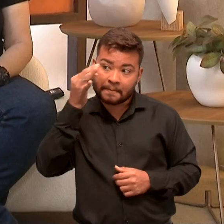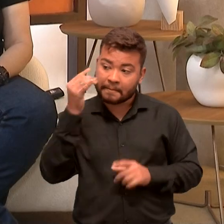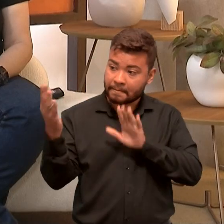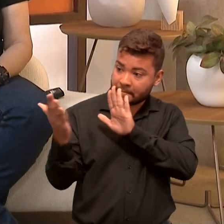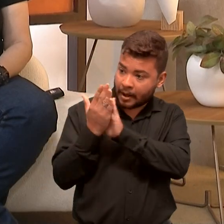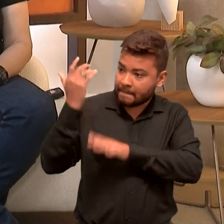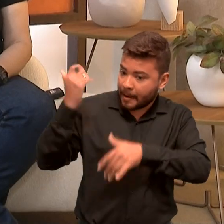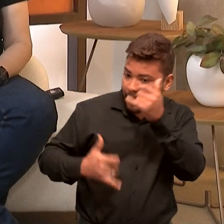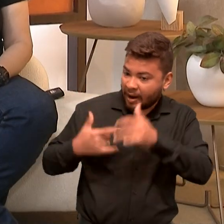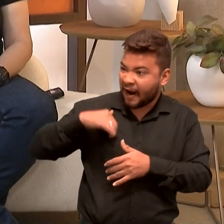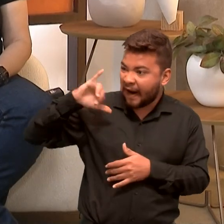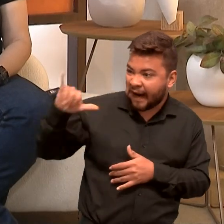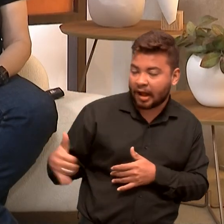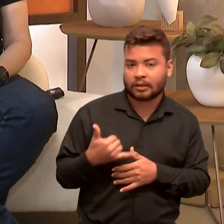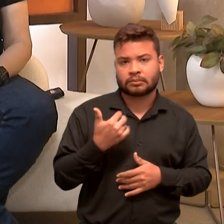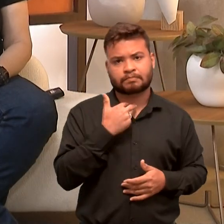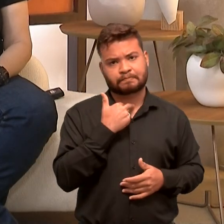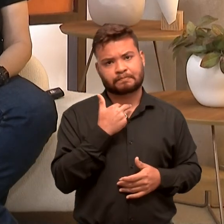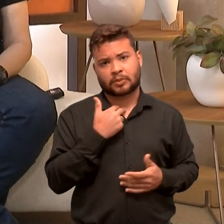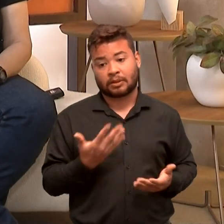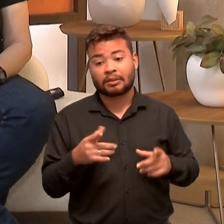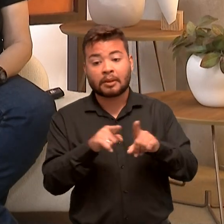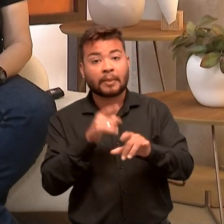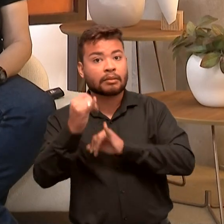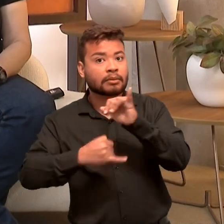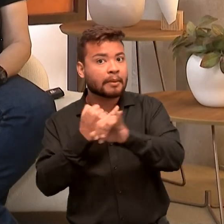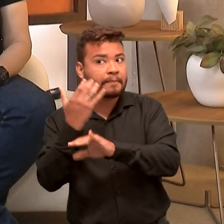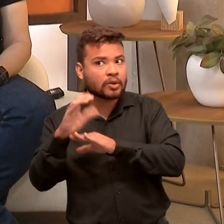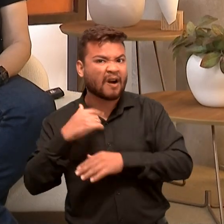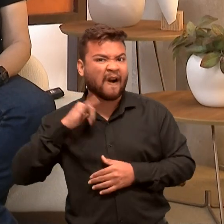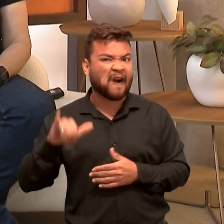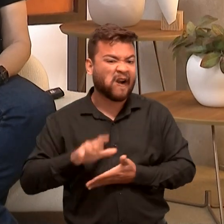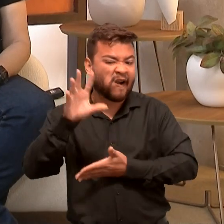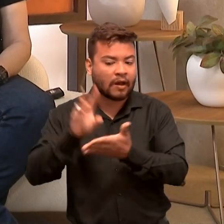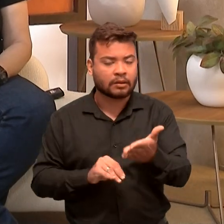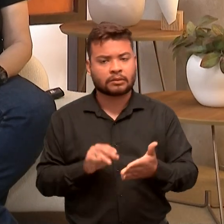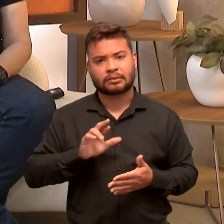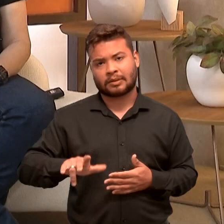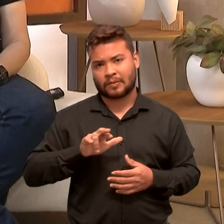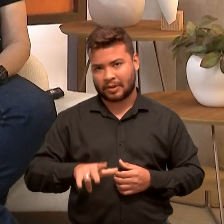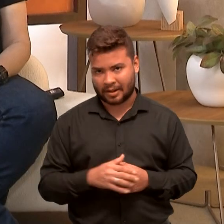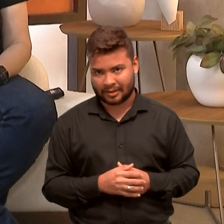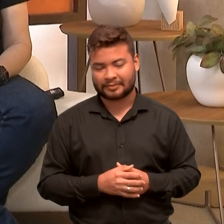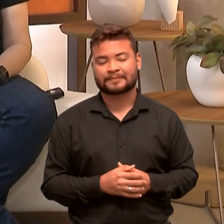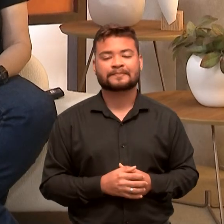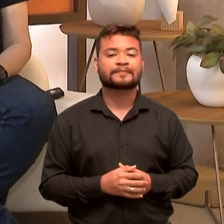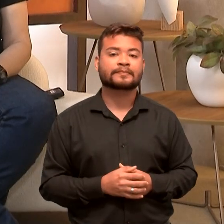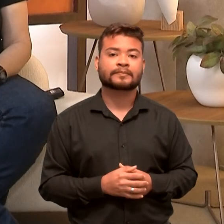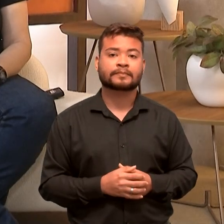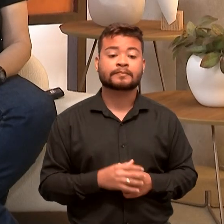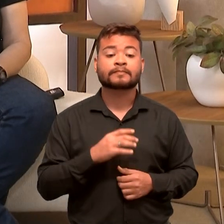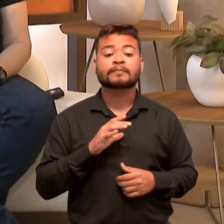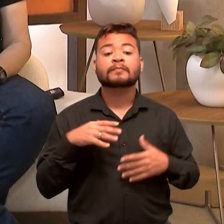no virtual também não. Sim. Então, eu não posso pegar a opinião de um comentário e começar a fazer esse estudo. Então,